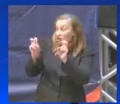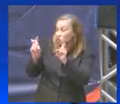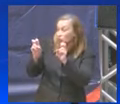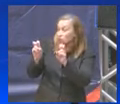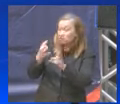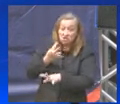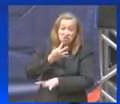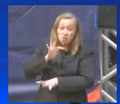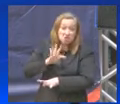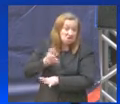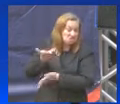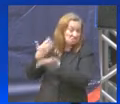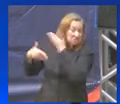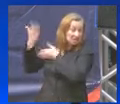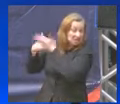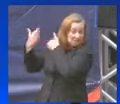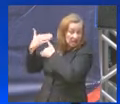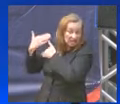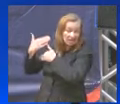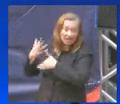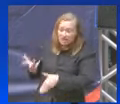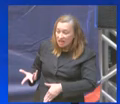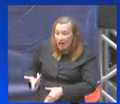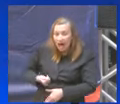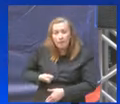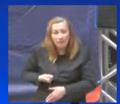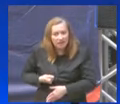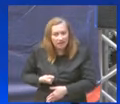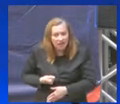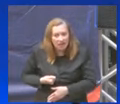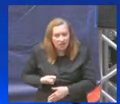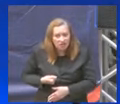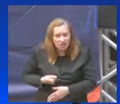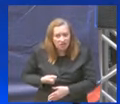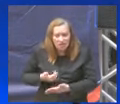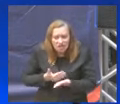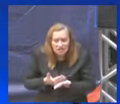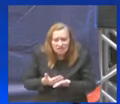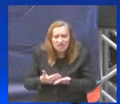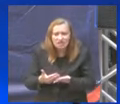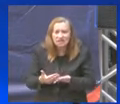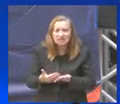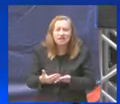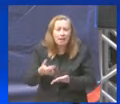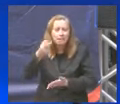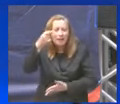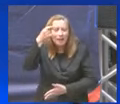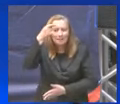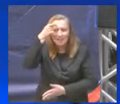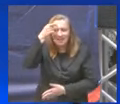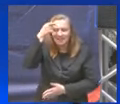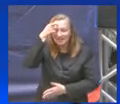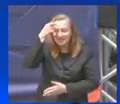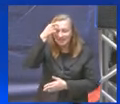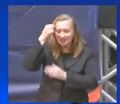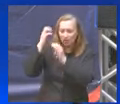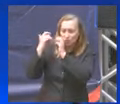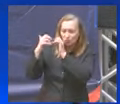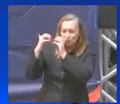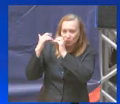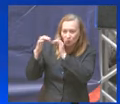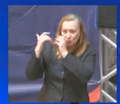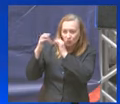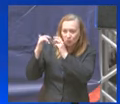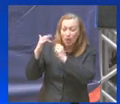antes. E essa habilidade, ela começa pela mente. Primeiro, você